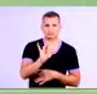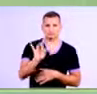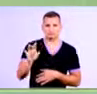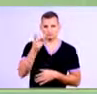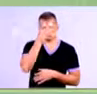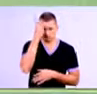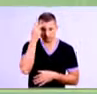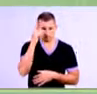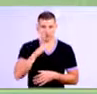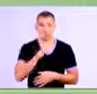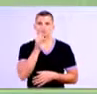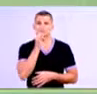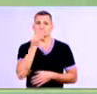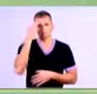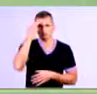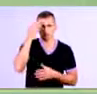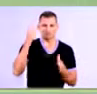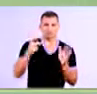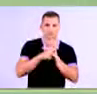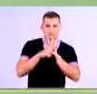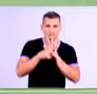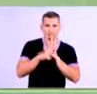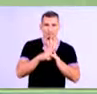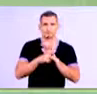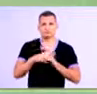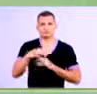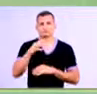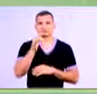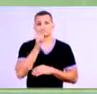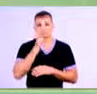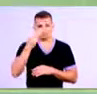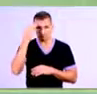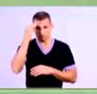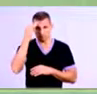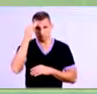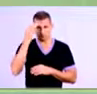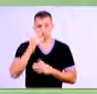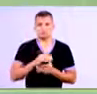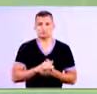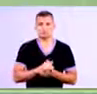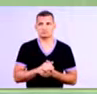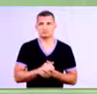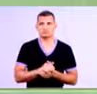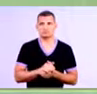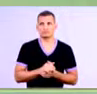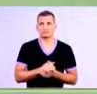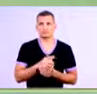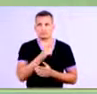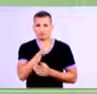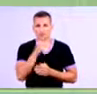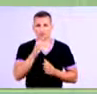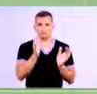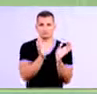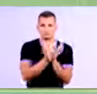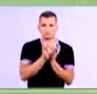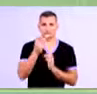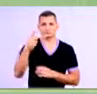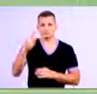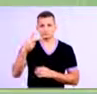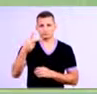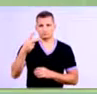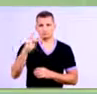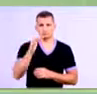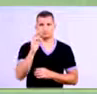modelo mental próprio. Os modelos mentais, eles se categorizam em dois grupos,